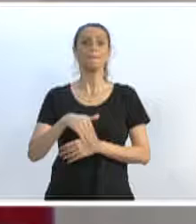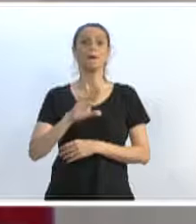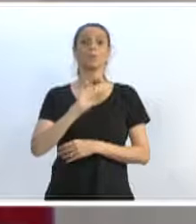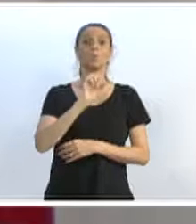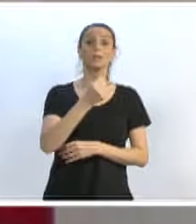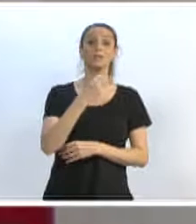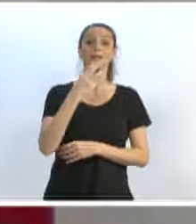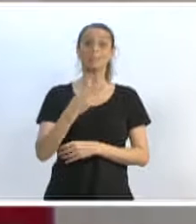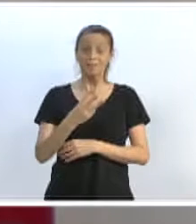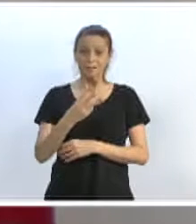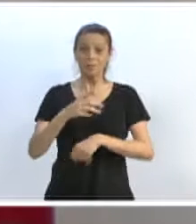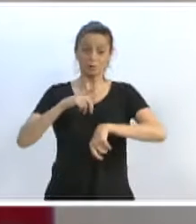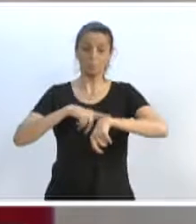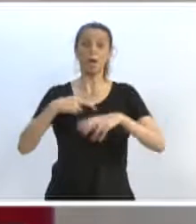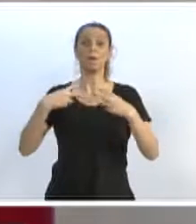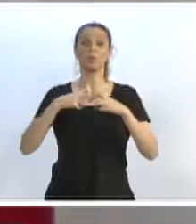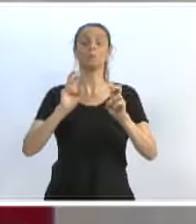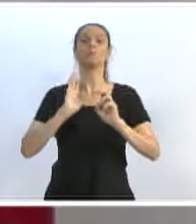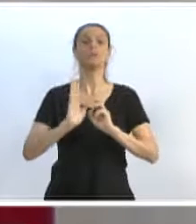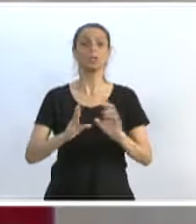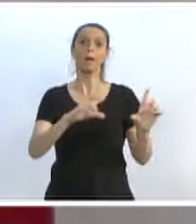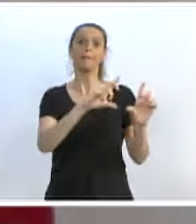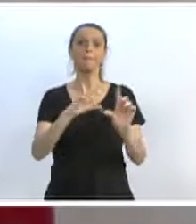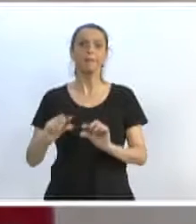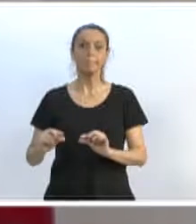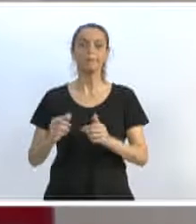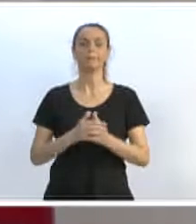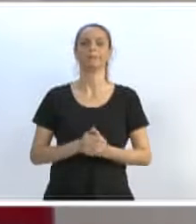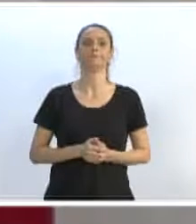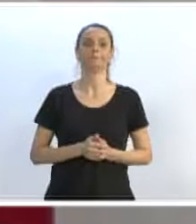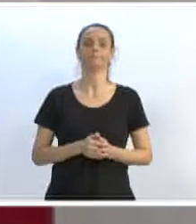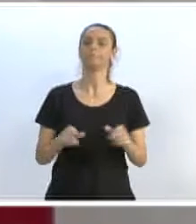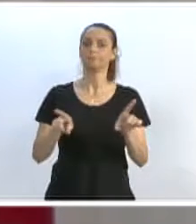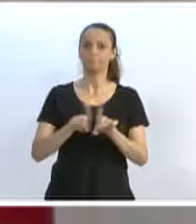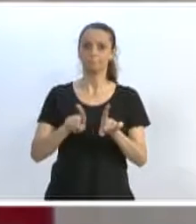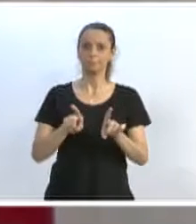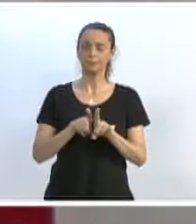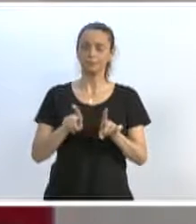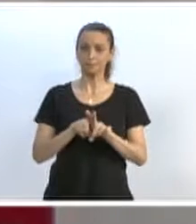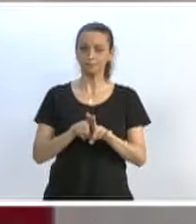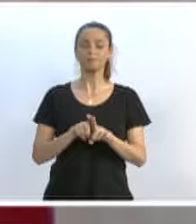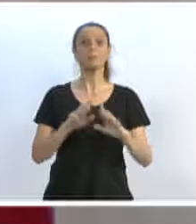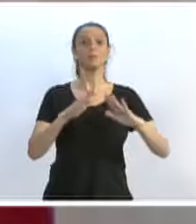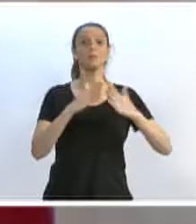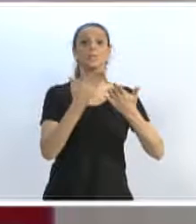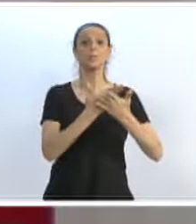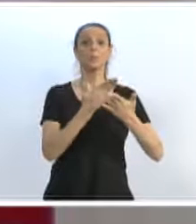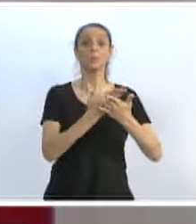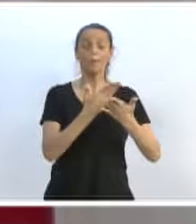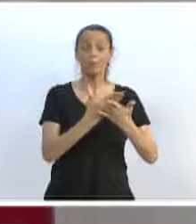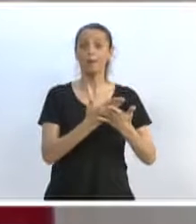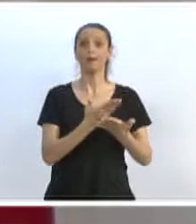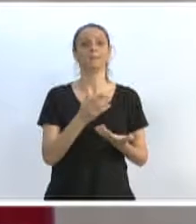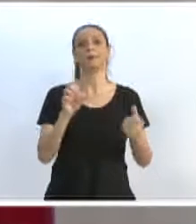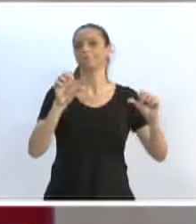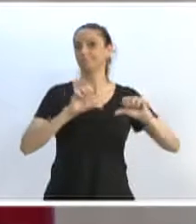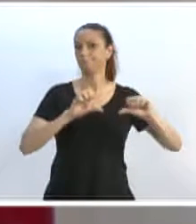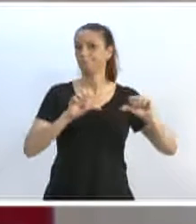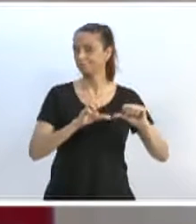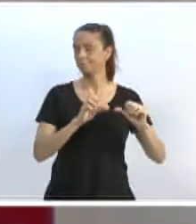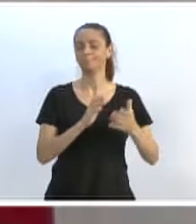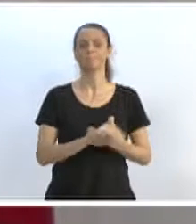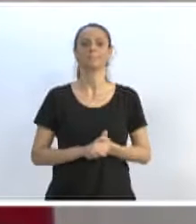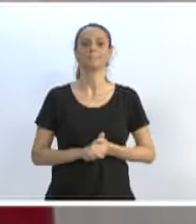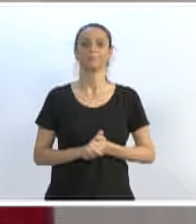horários ou linhas de ônibus, já tirou também a questão de escolas que nós estamos